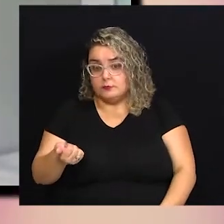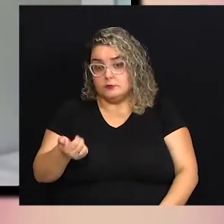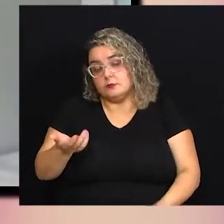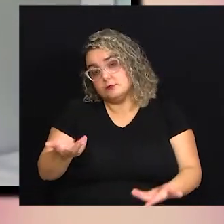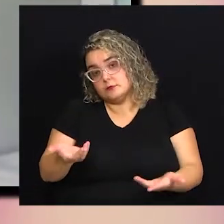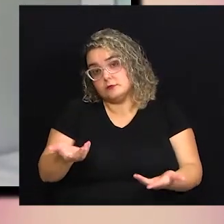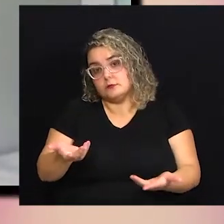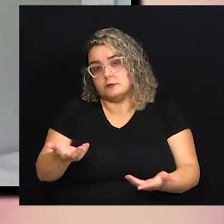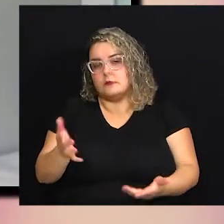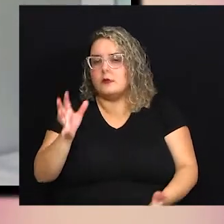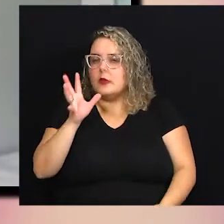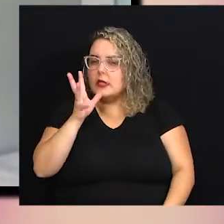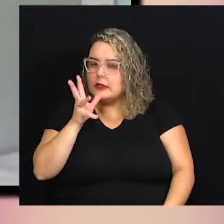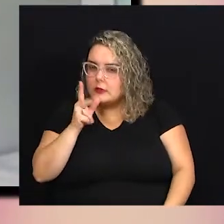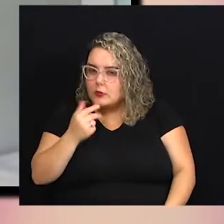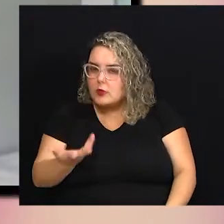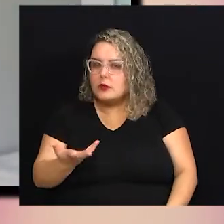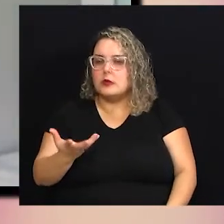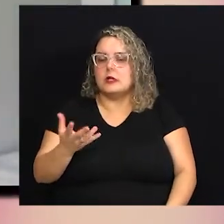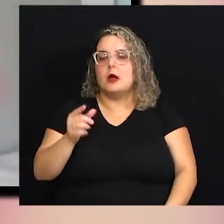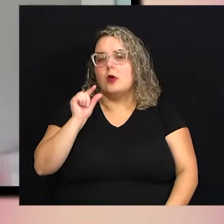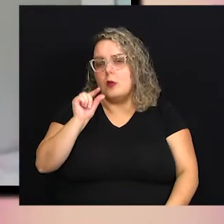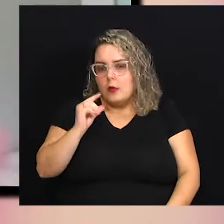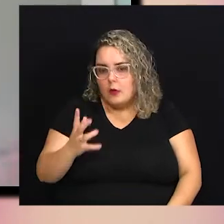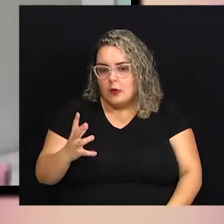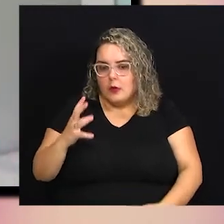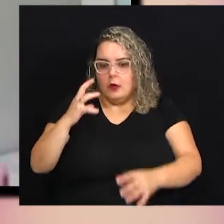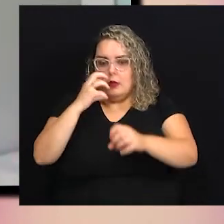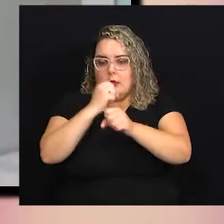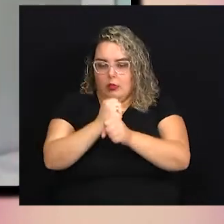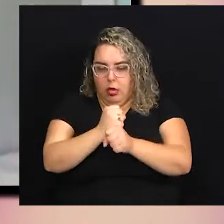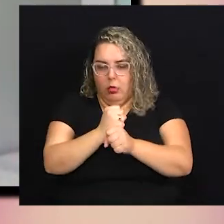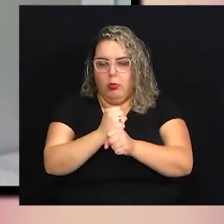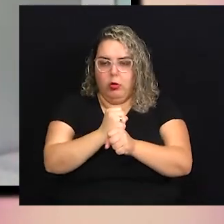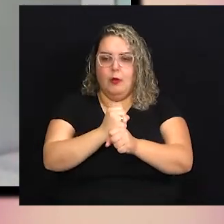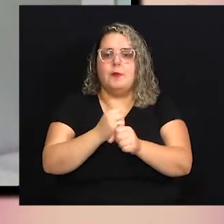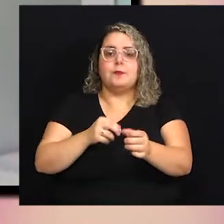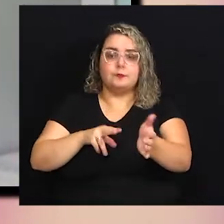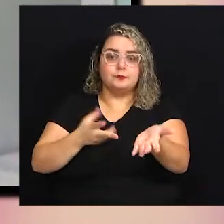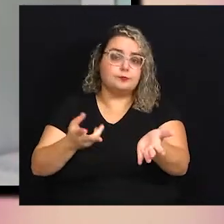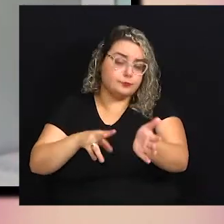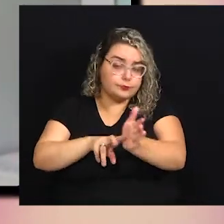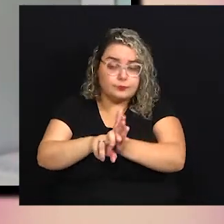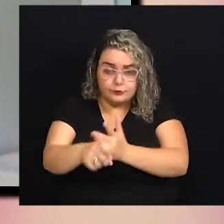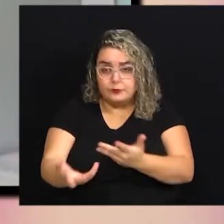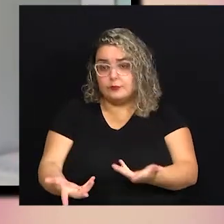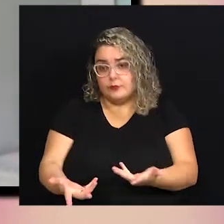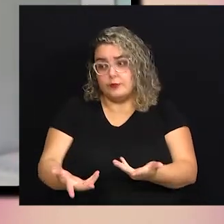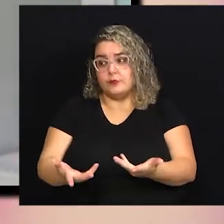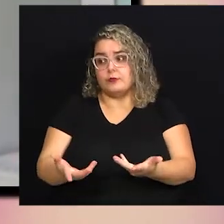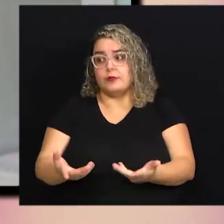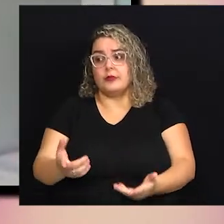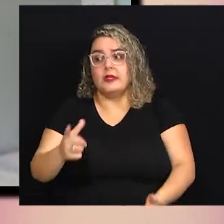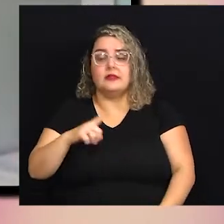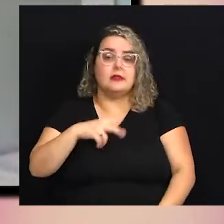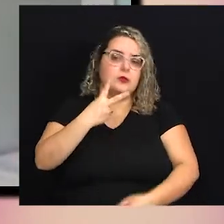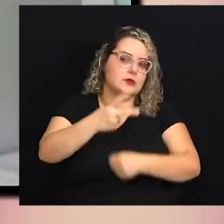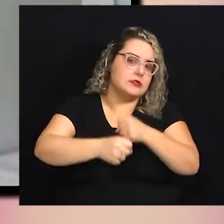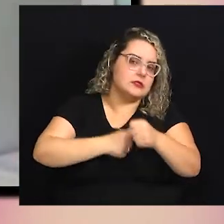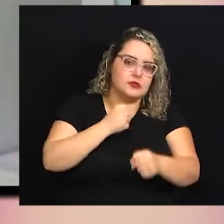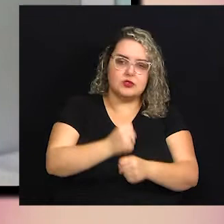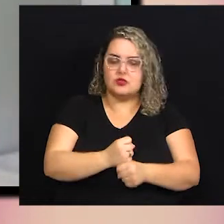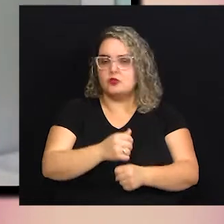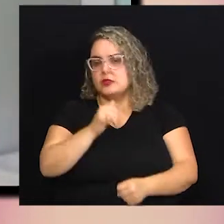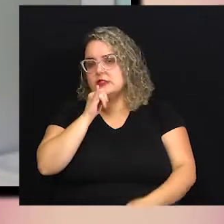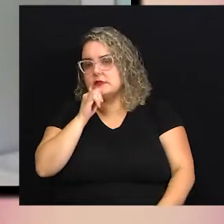gente retardar um pouco esse fechamento, né, de quadro que faça, olha, ela tem chance de ter, né, já está com